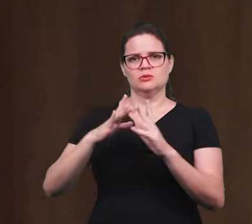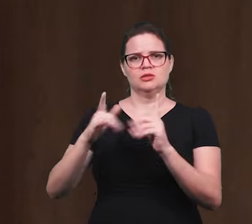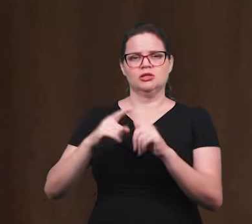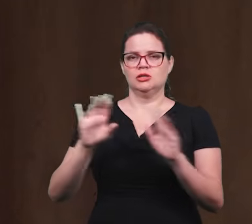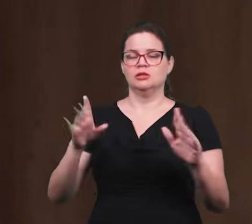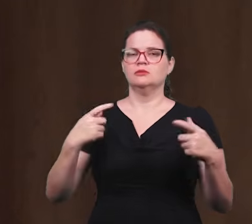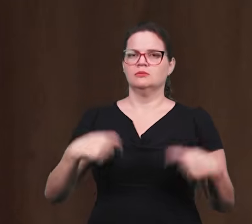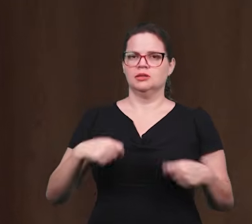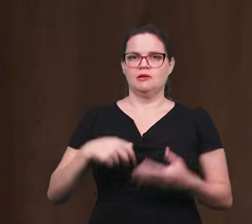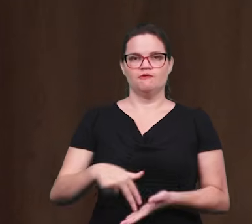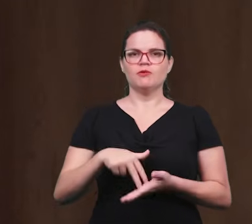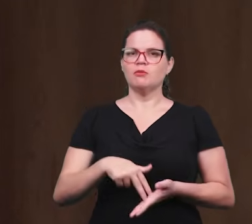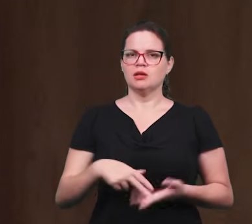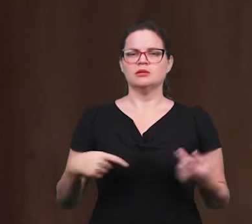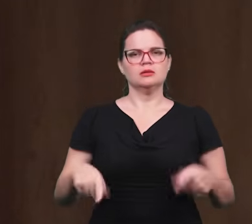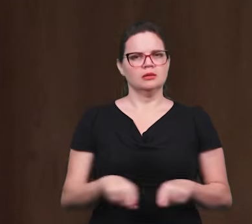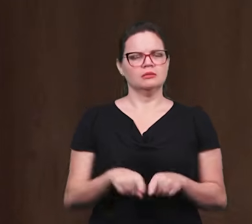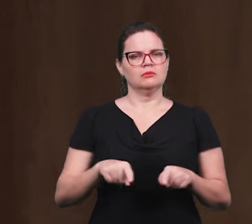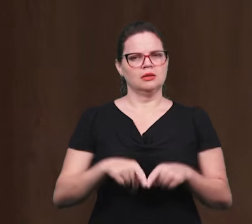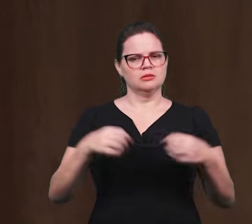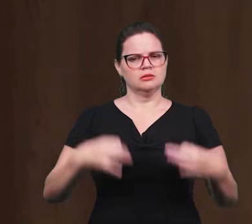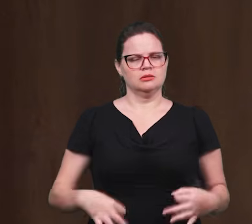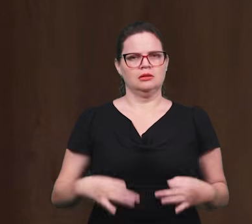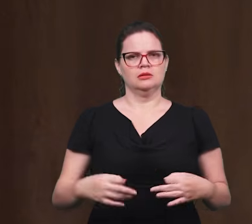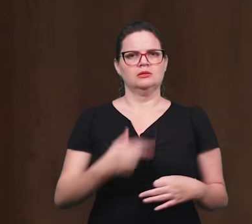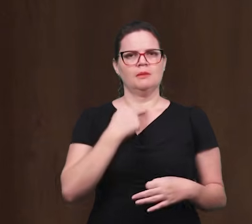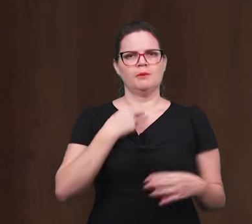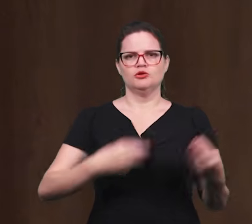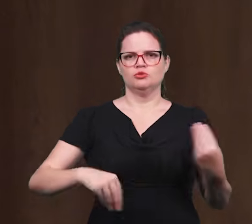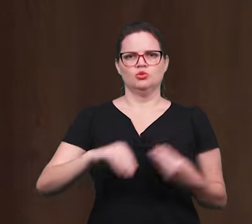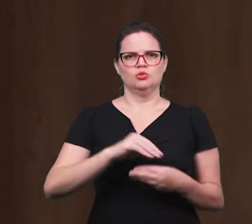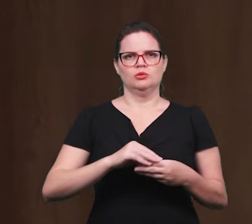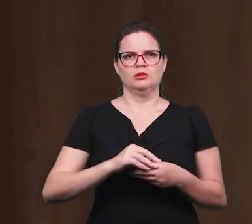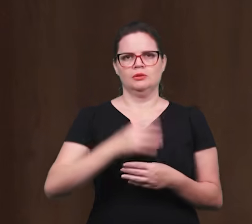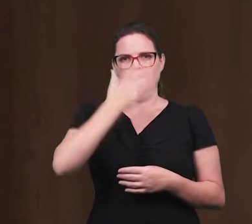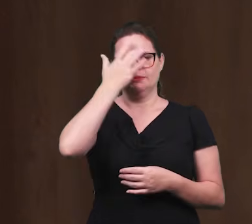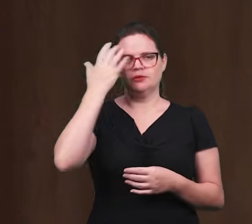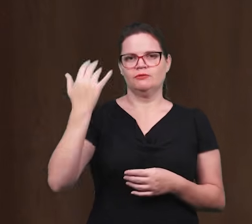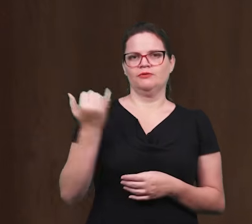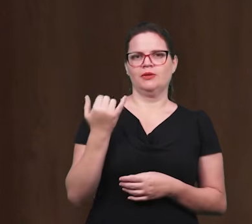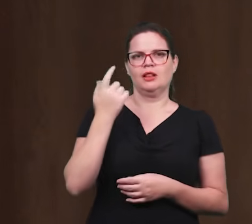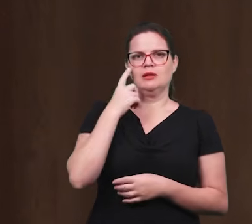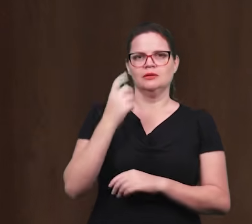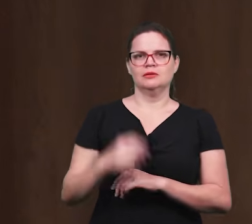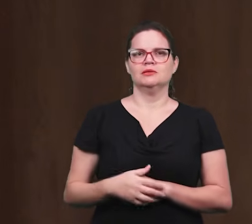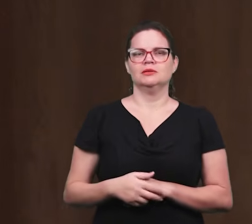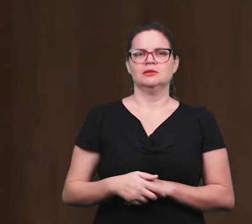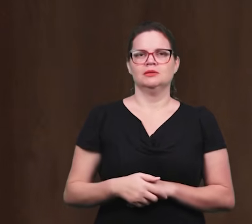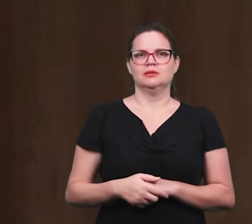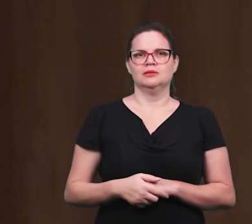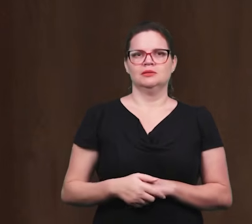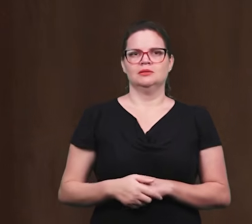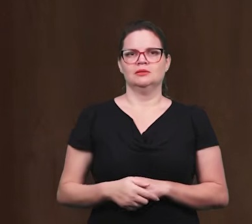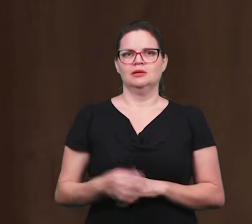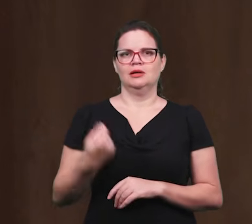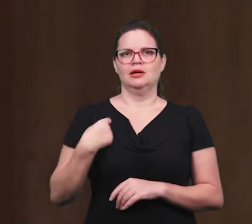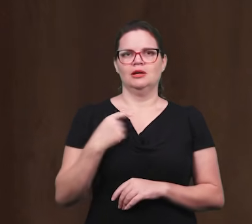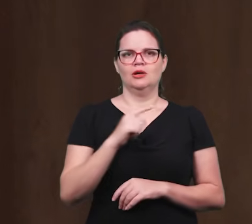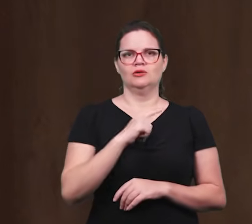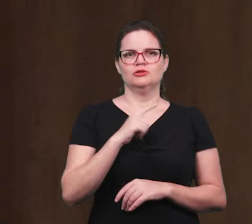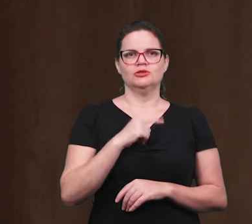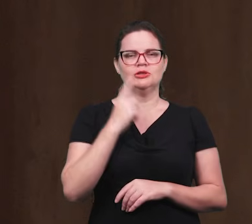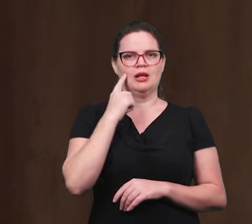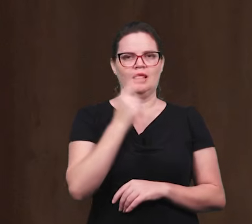ter firmeza também, para não misturar as coisas. A pessoa não pode chegar para mim e dizer assim, não, eu tinha um tenente que ele